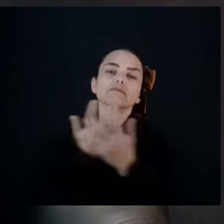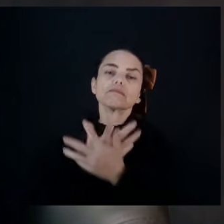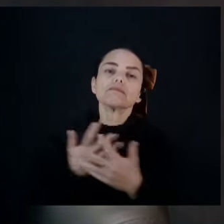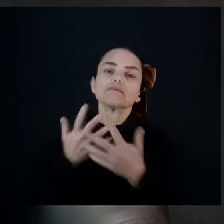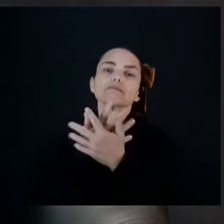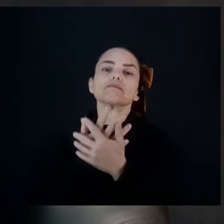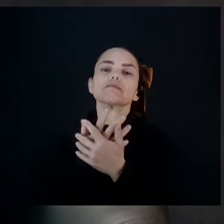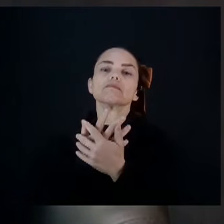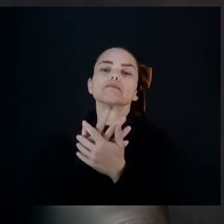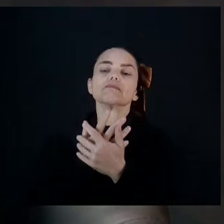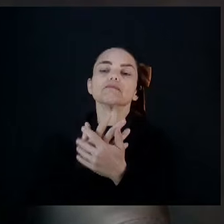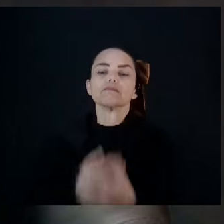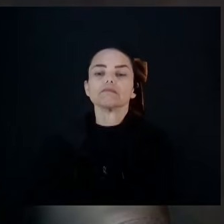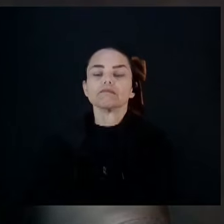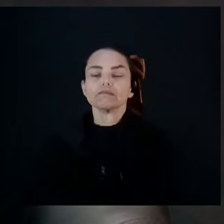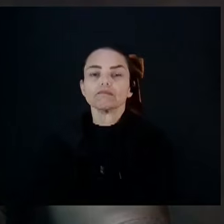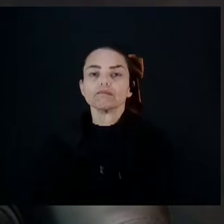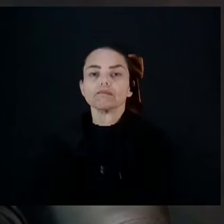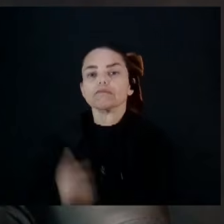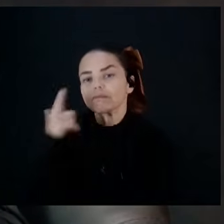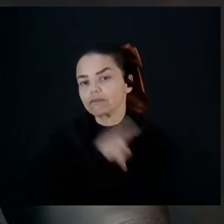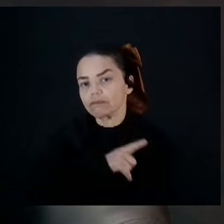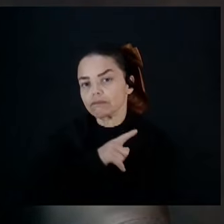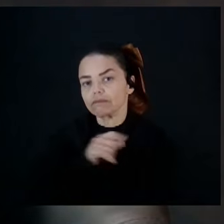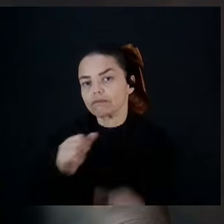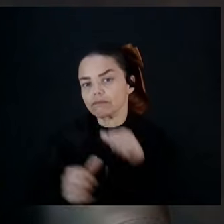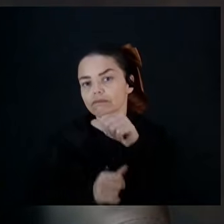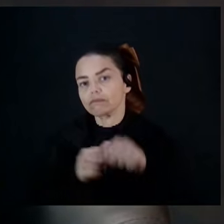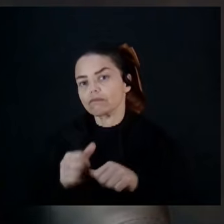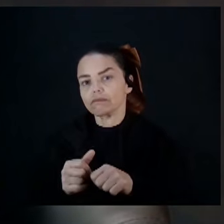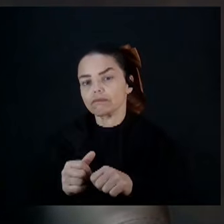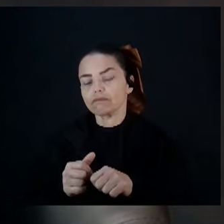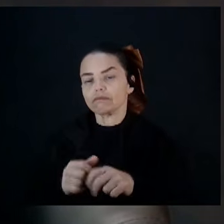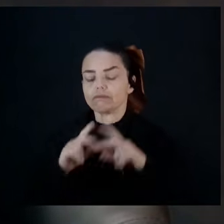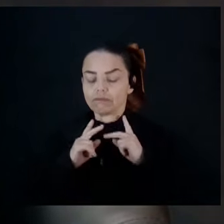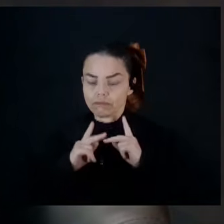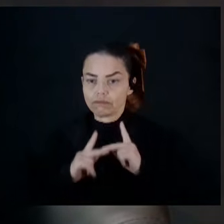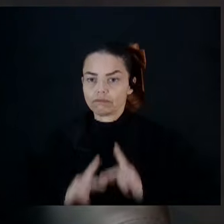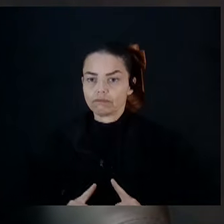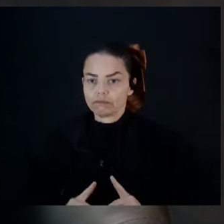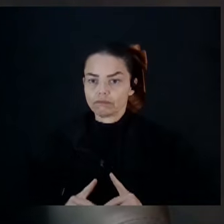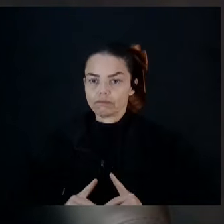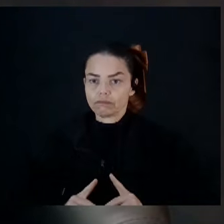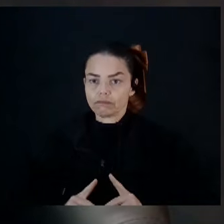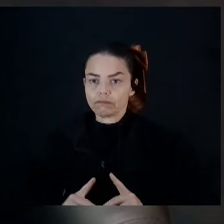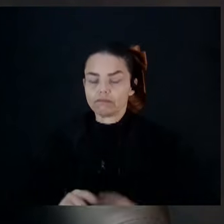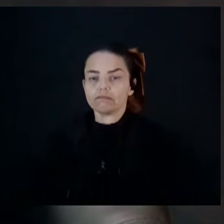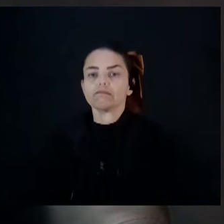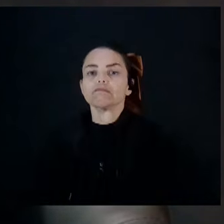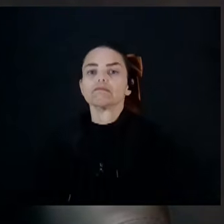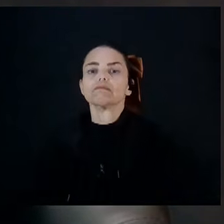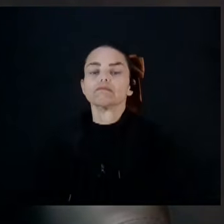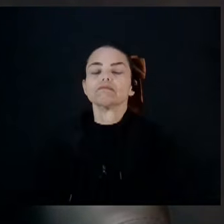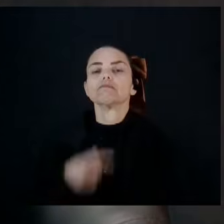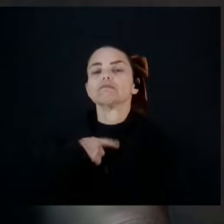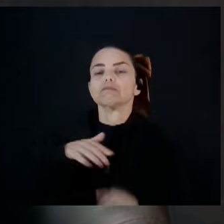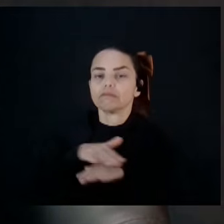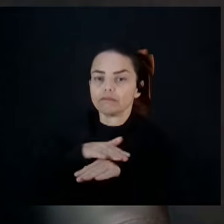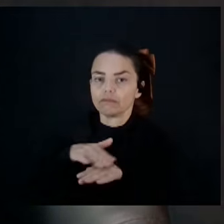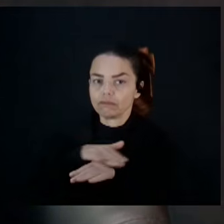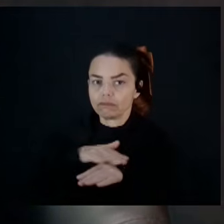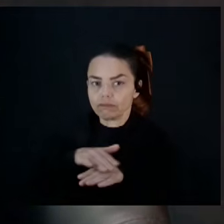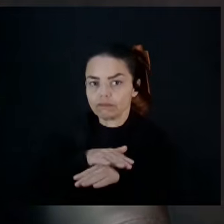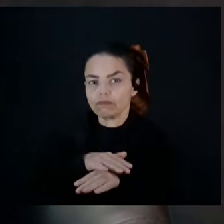mas a gente consegue reverter isso mudando a nossa postura. Como eu faço isso, né? Quando eu tô conversando ali com